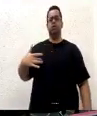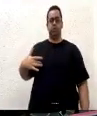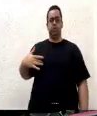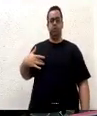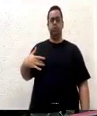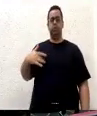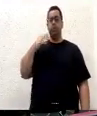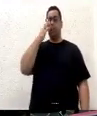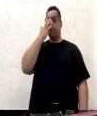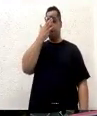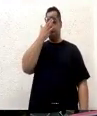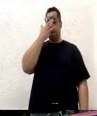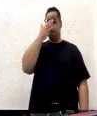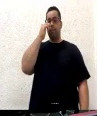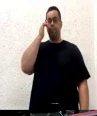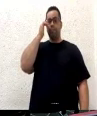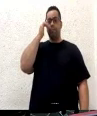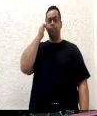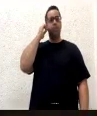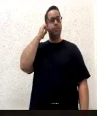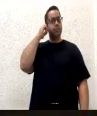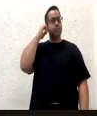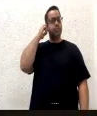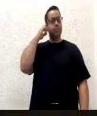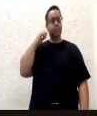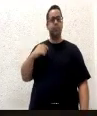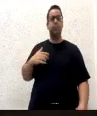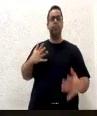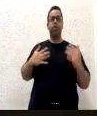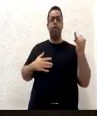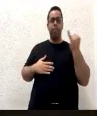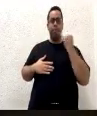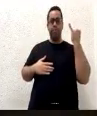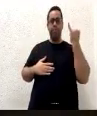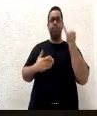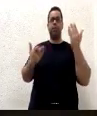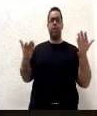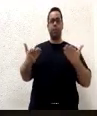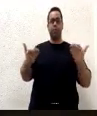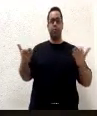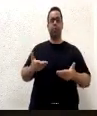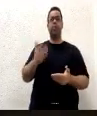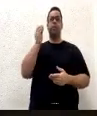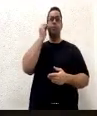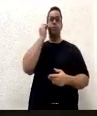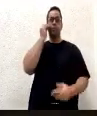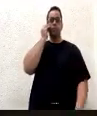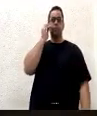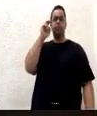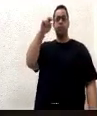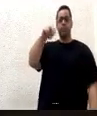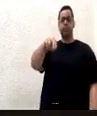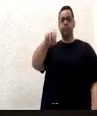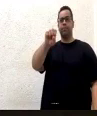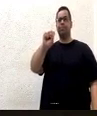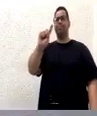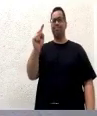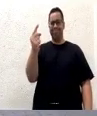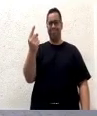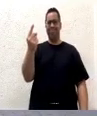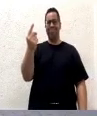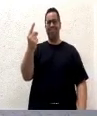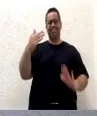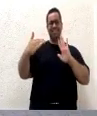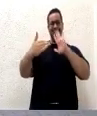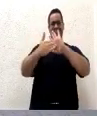Kelly, e qual o vírus está circulando aqui? Né? Qual que é a importância de a gente testar NS1? Né, que é até o terceiro dia.